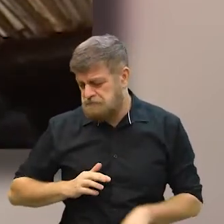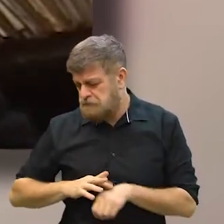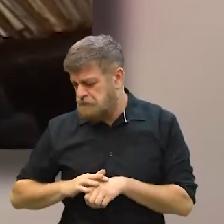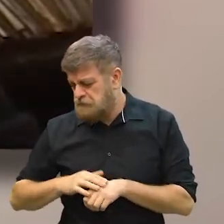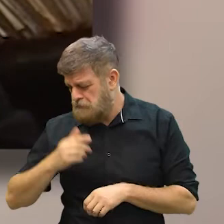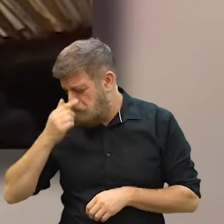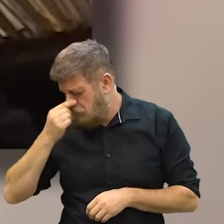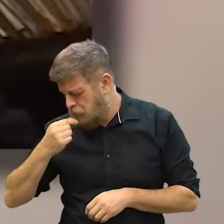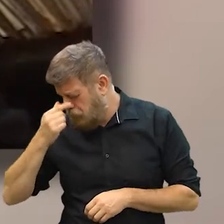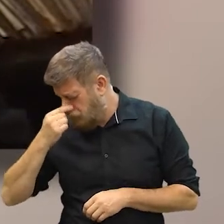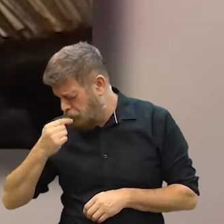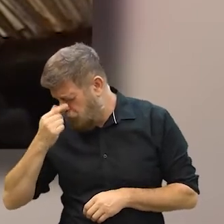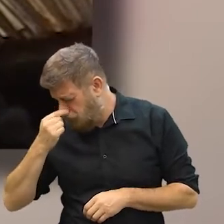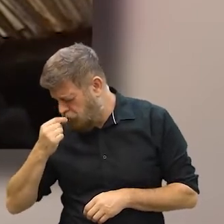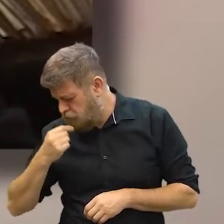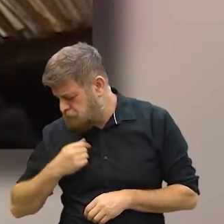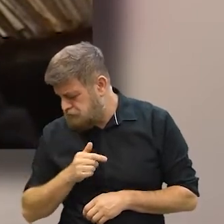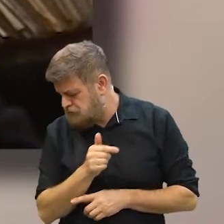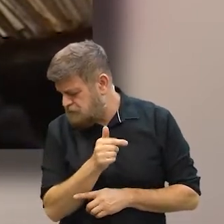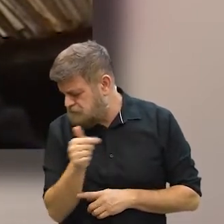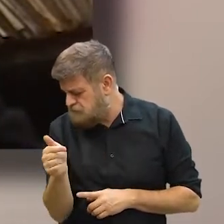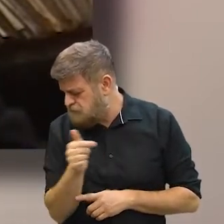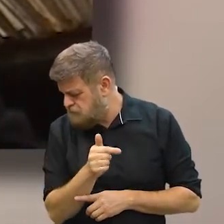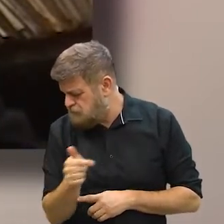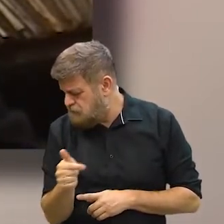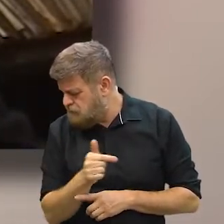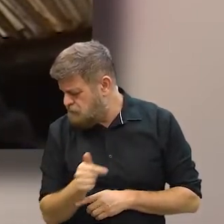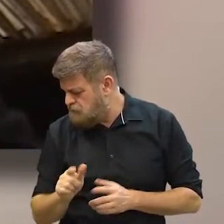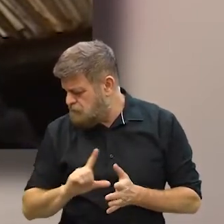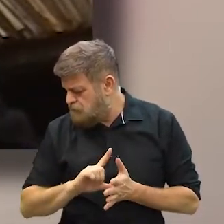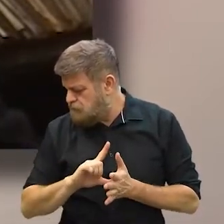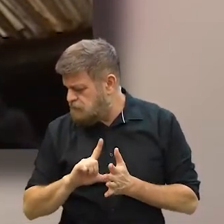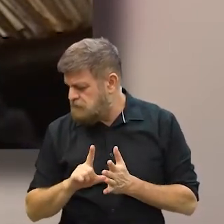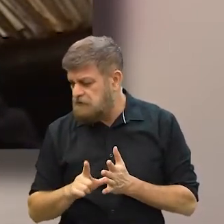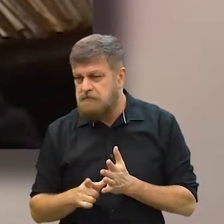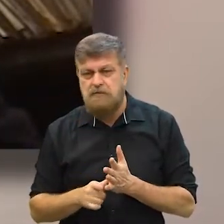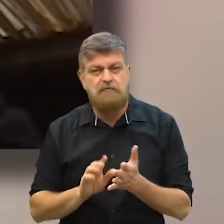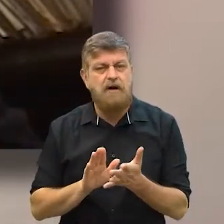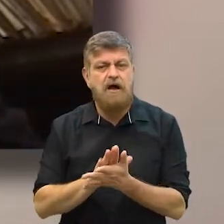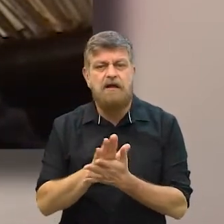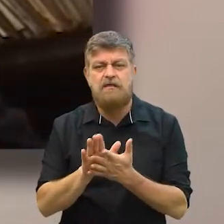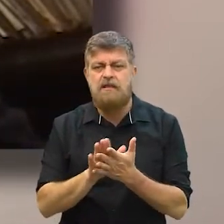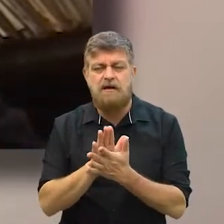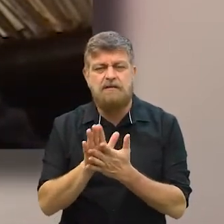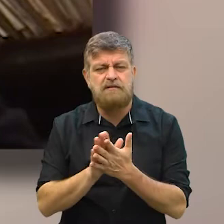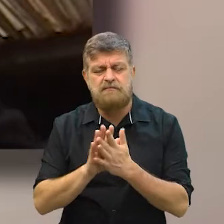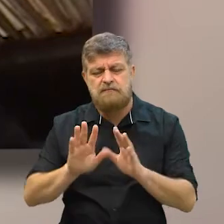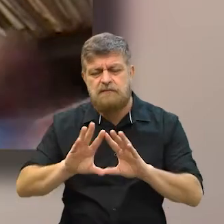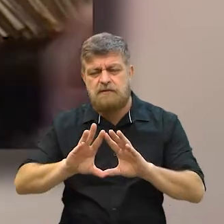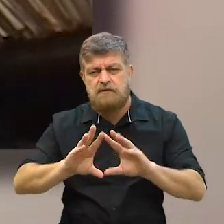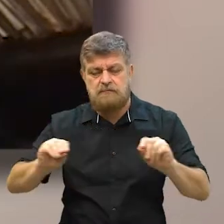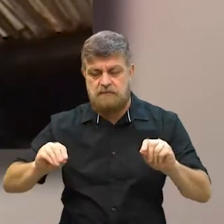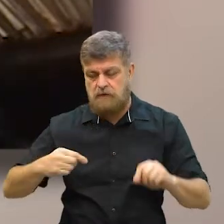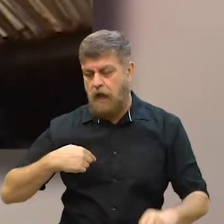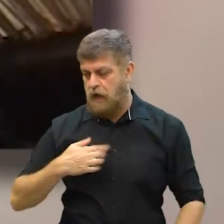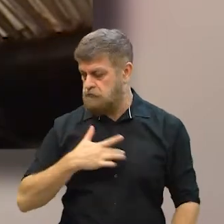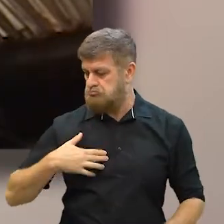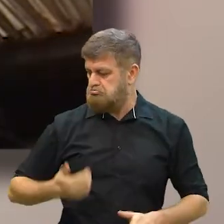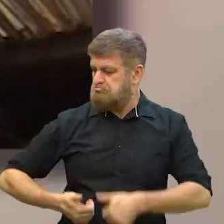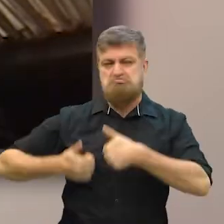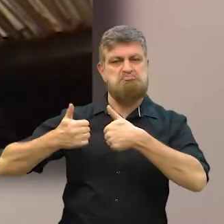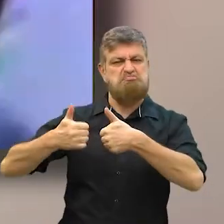mononucleose e com semanas ela não apresenta mais os sintomas. Fala, me